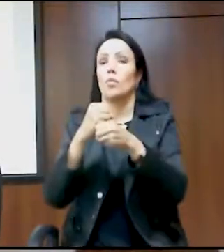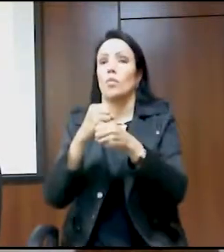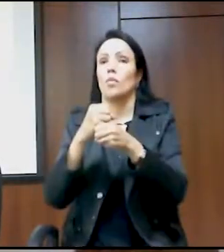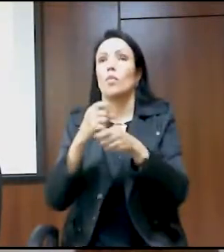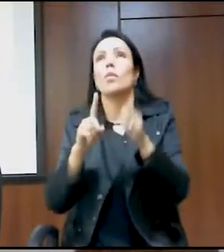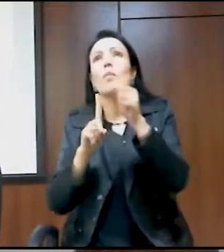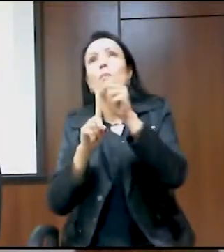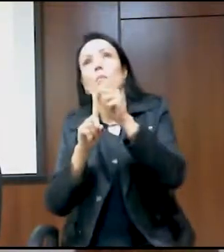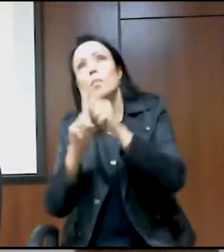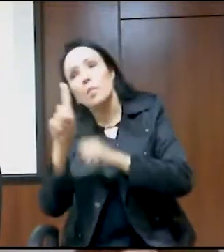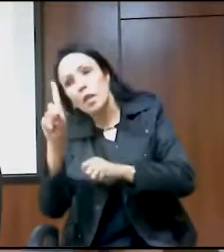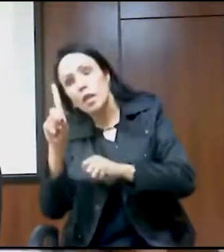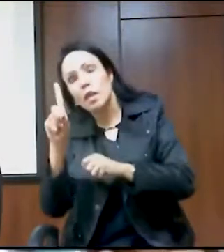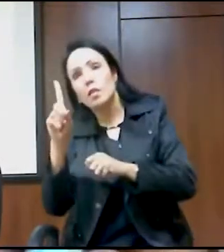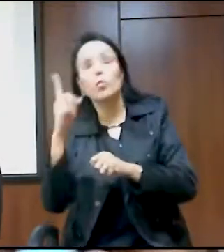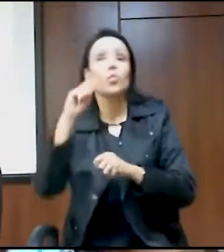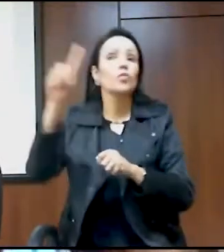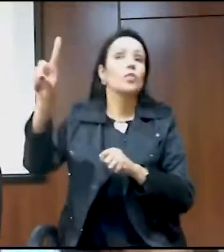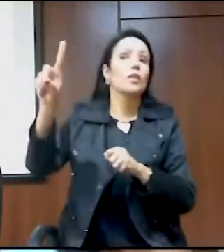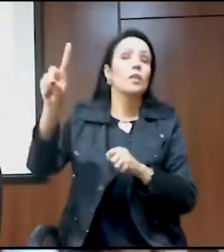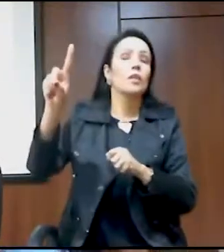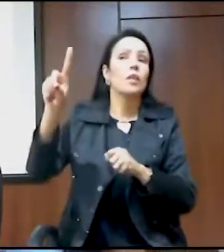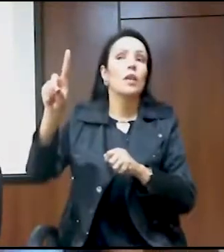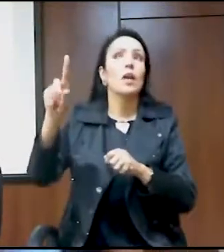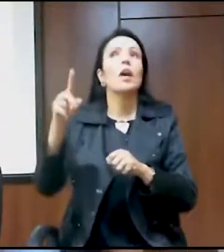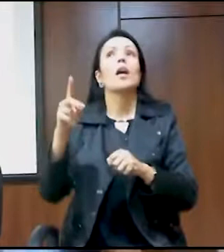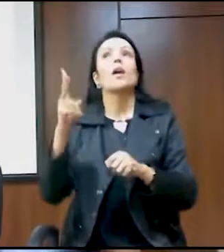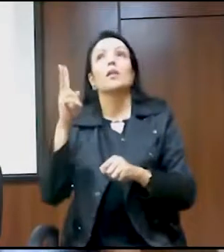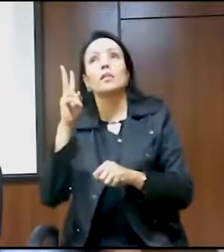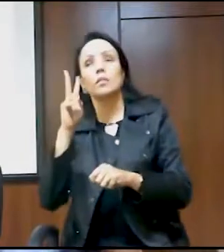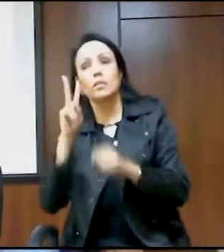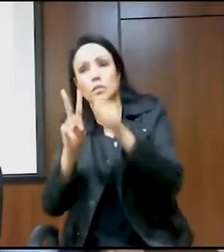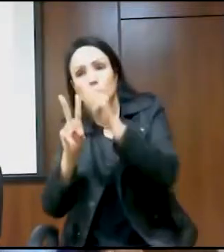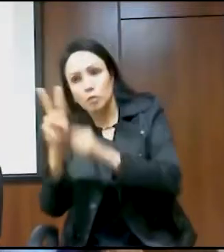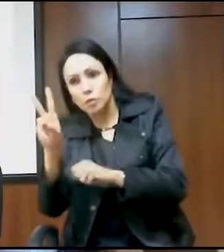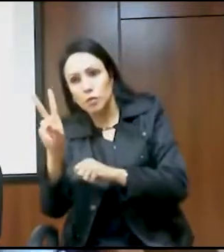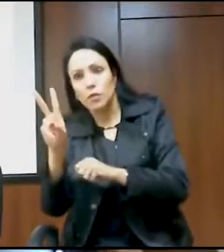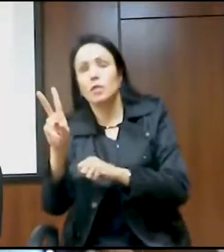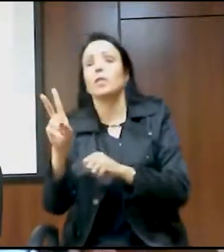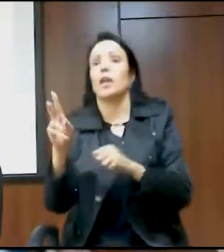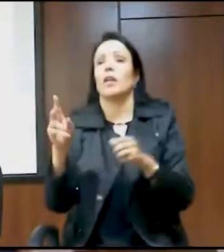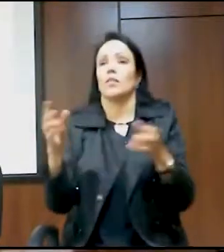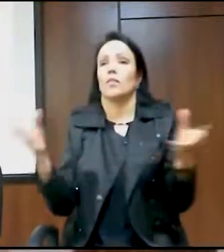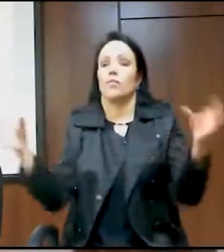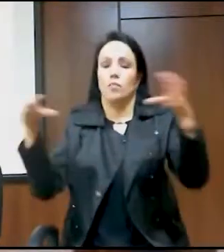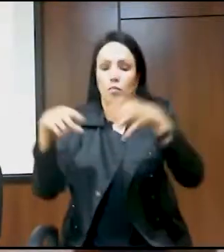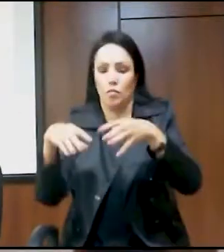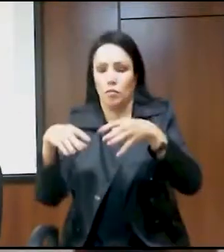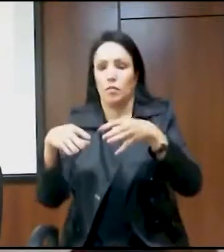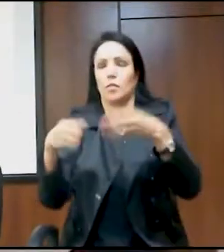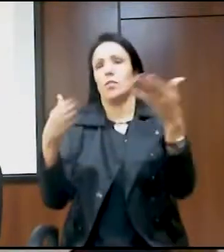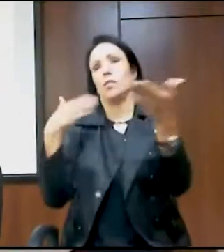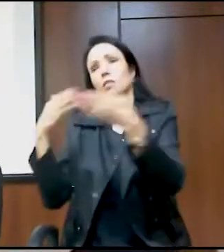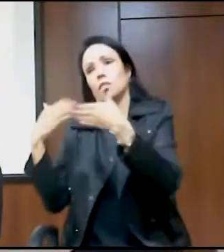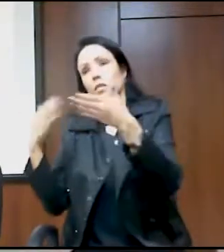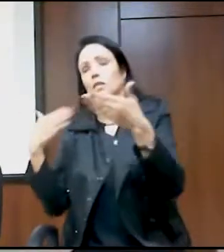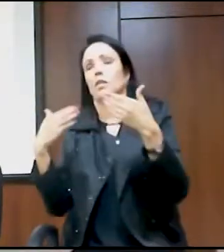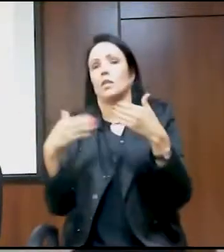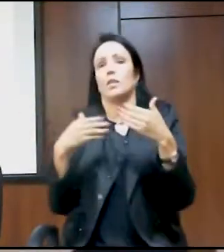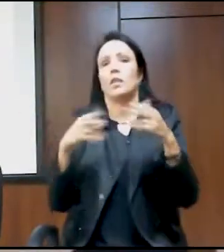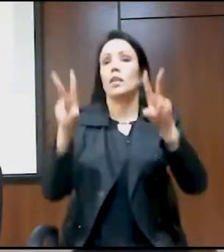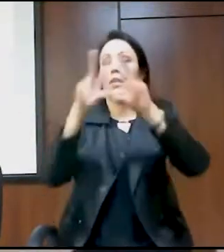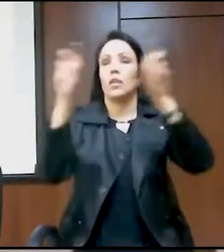Instituto Polis, e a cada 2 meses a gente faz uma atividade aberta, um seminário temático para discussão de